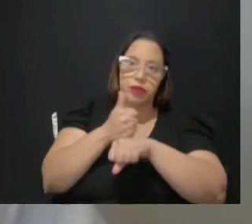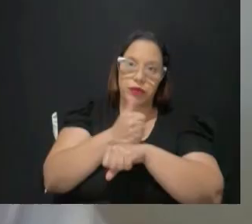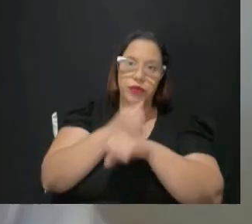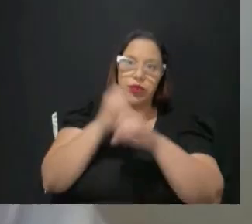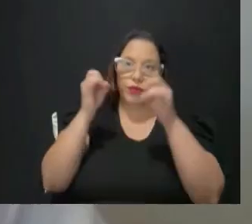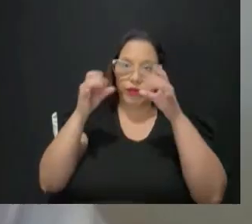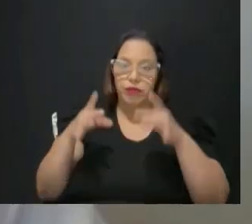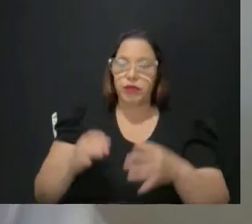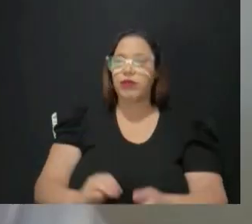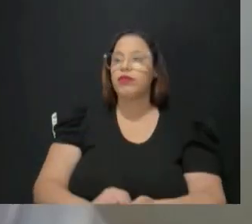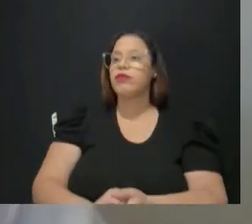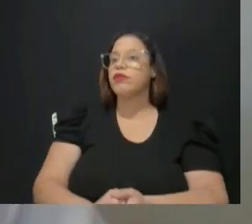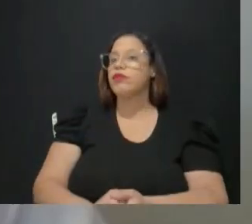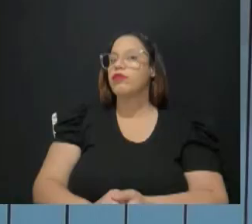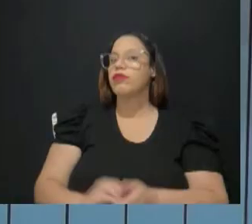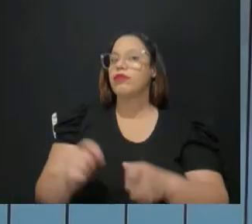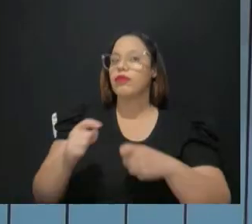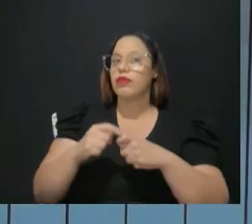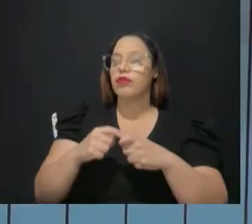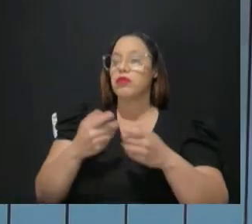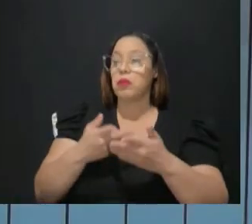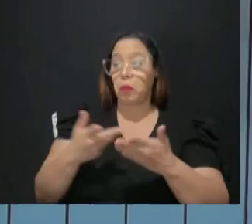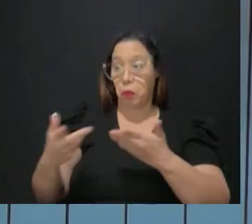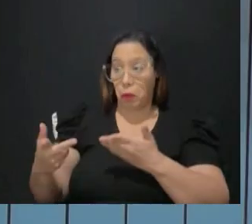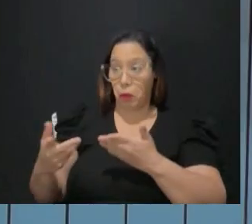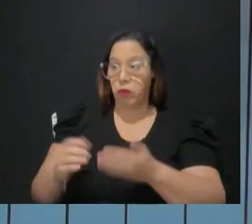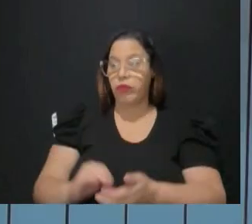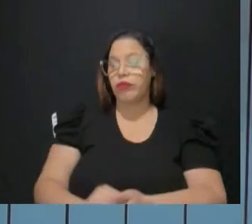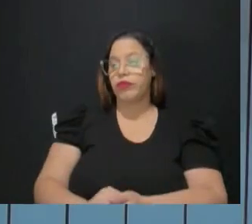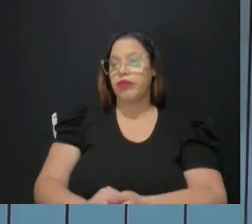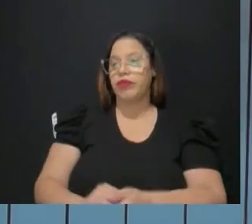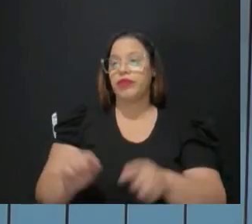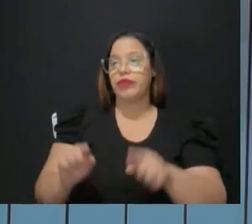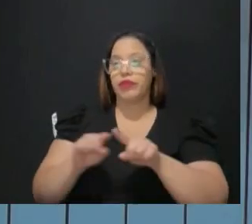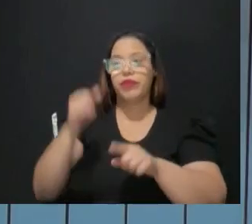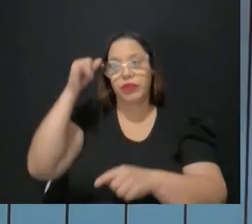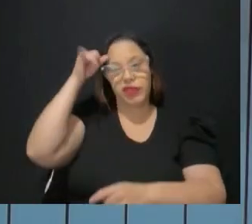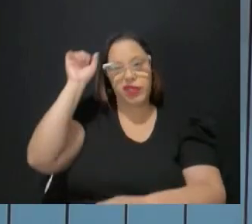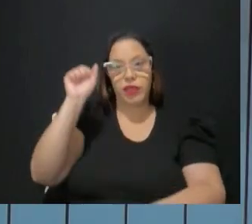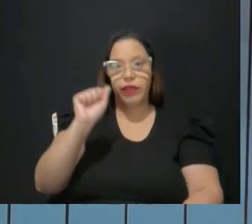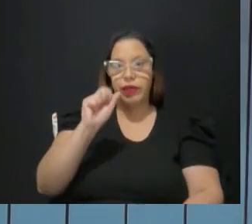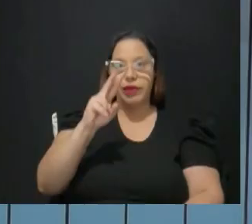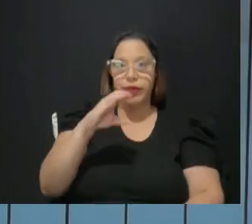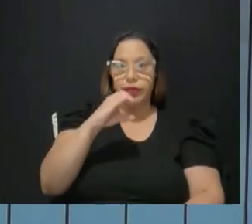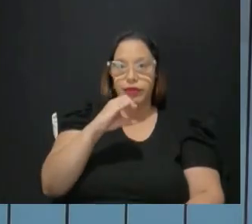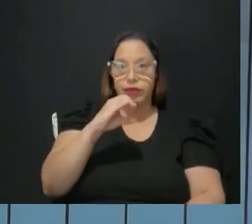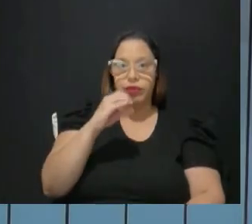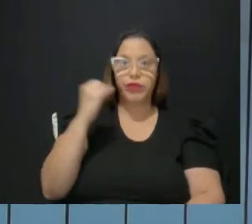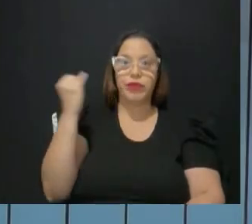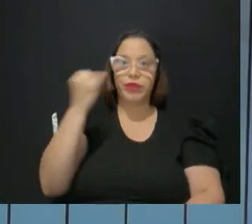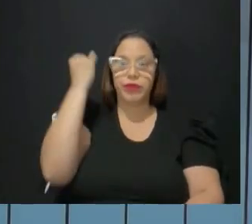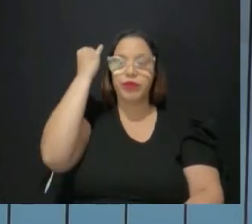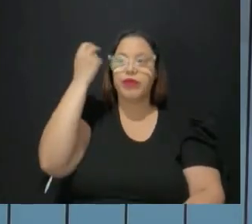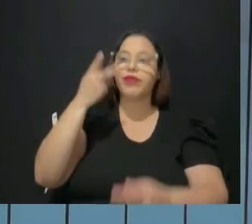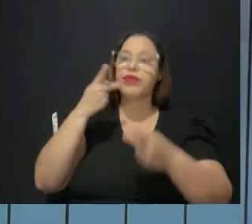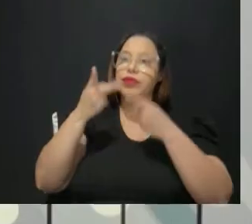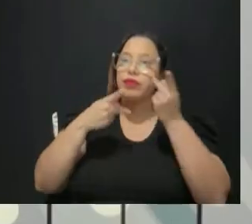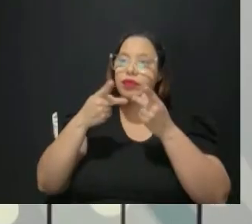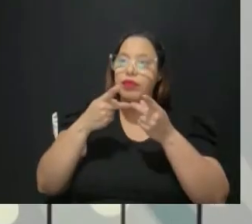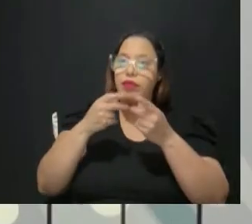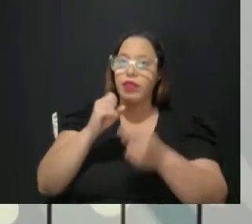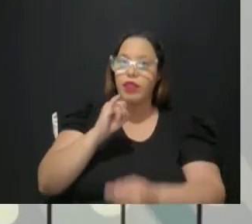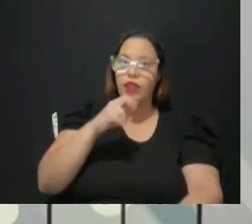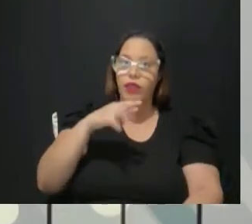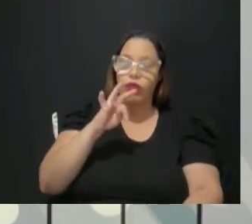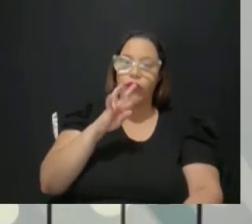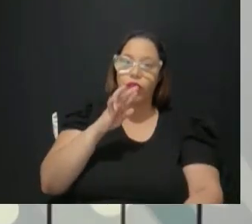e o cirurgião vascular. Doutor, da mesma forma, né, que a gente tem que prevenir o AVC, também é importante a gente falar um pouquinho da prevenção